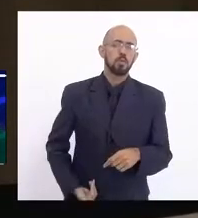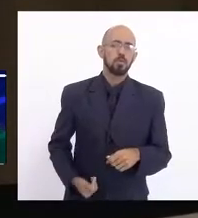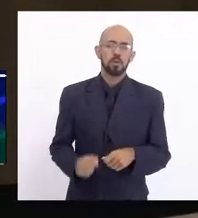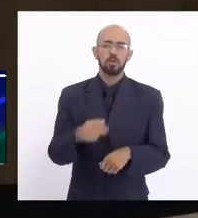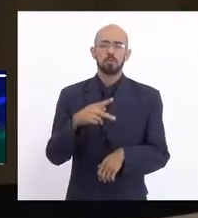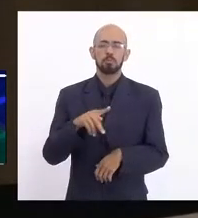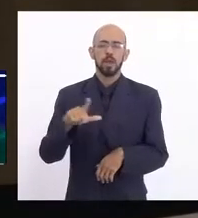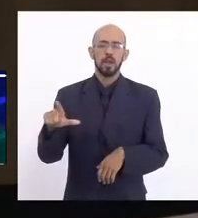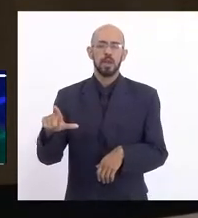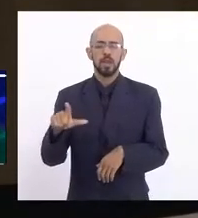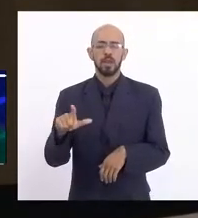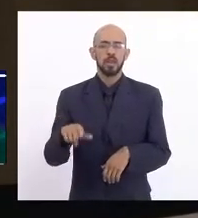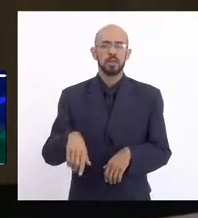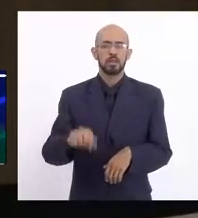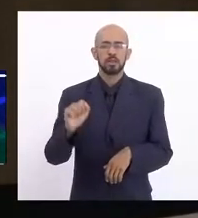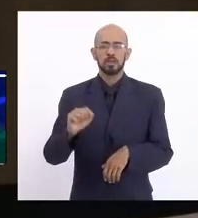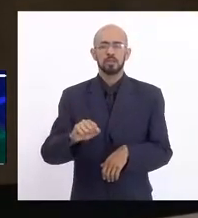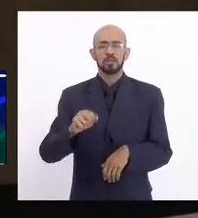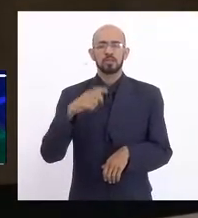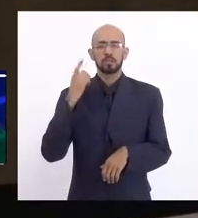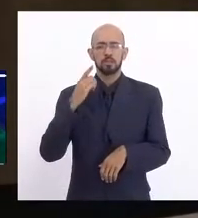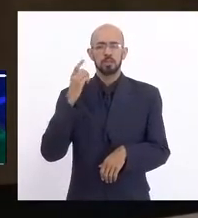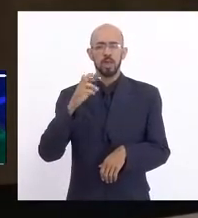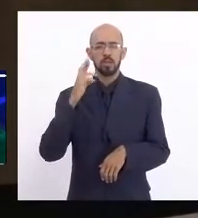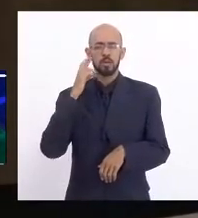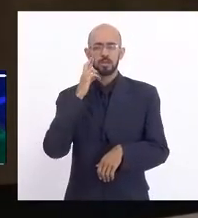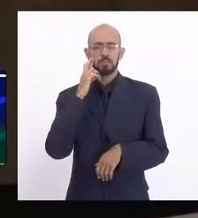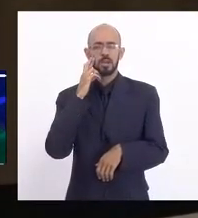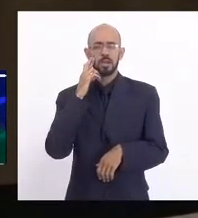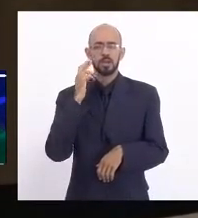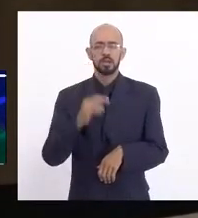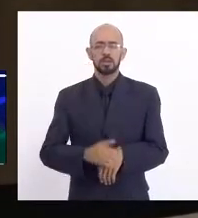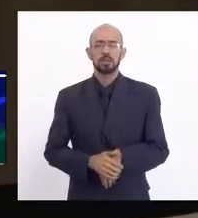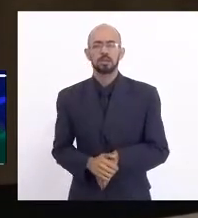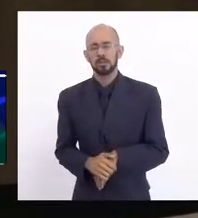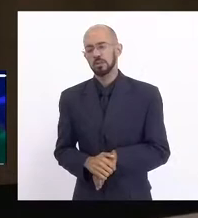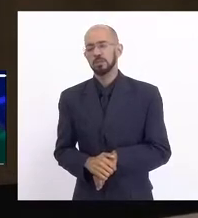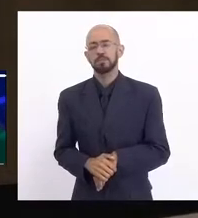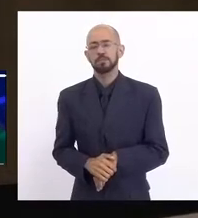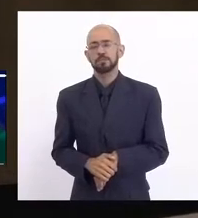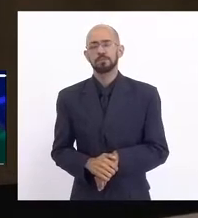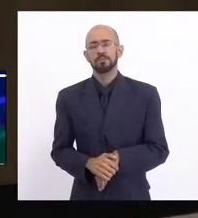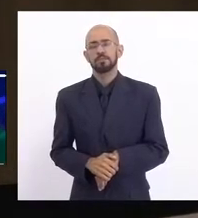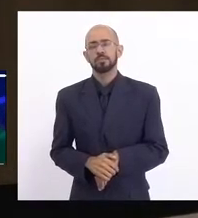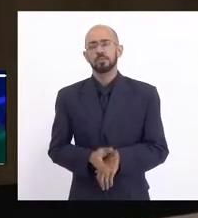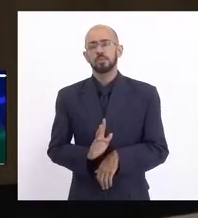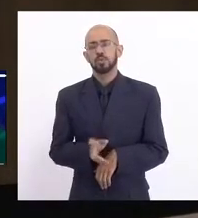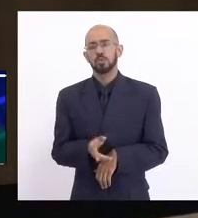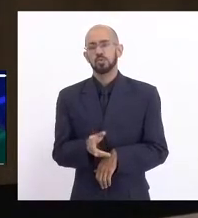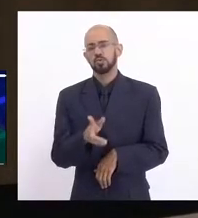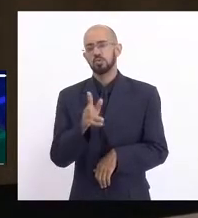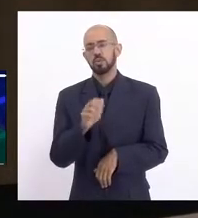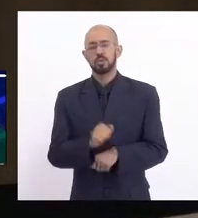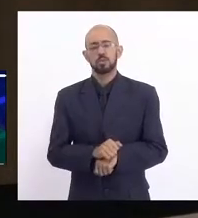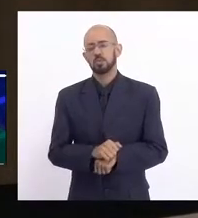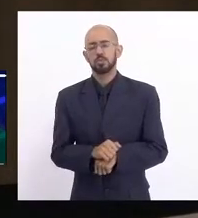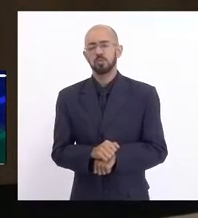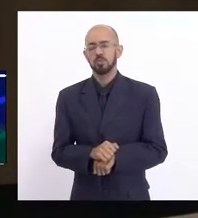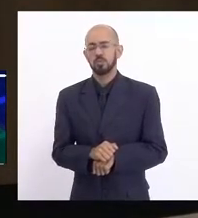deputado Rosenberg Reis, e ato contínuo,